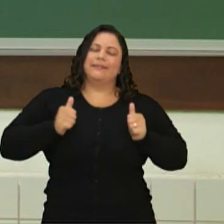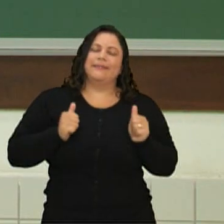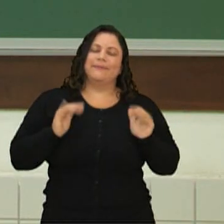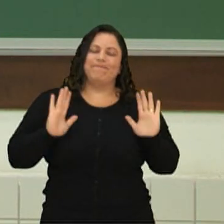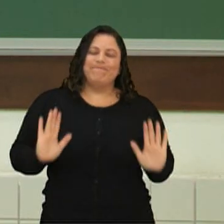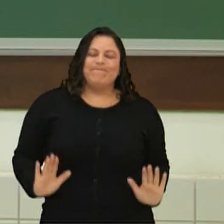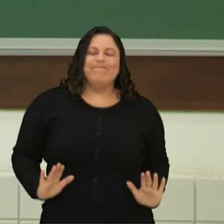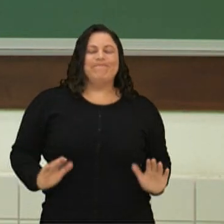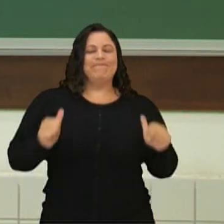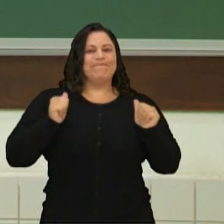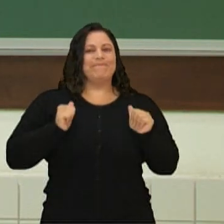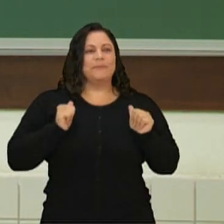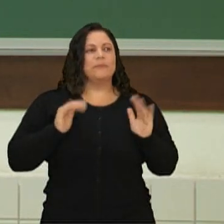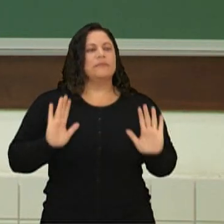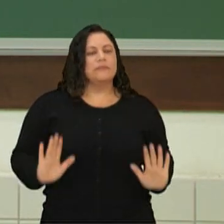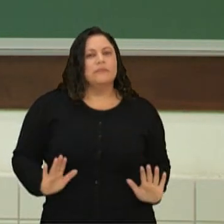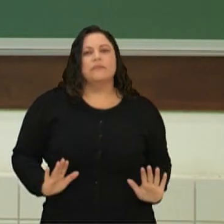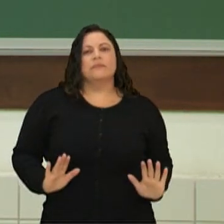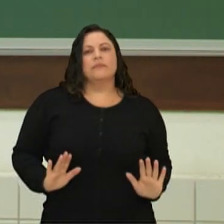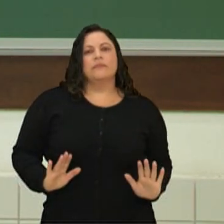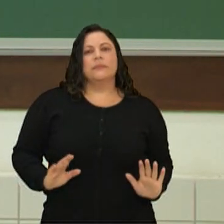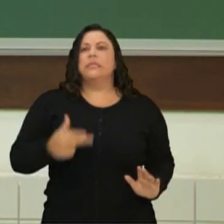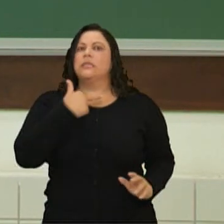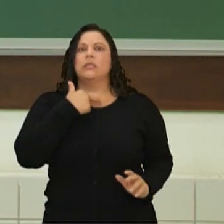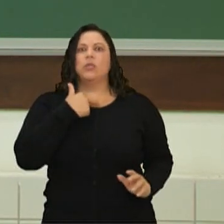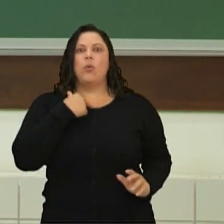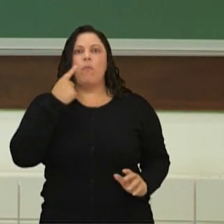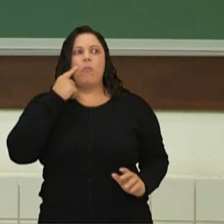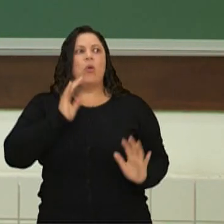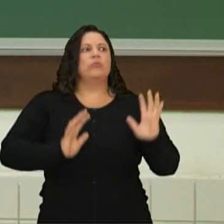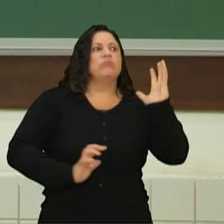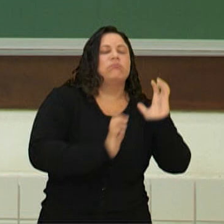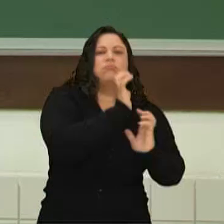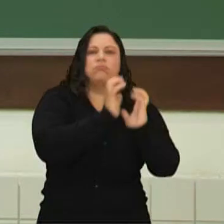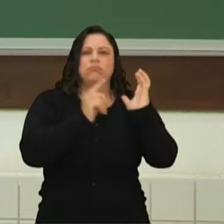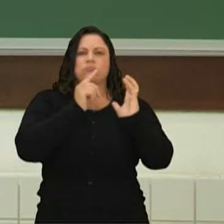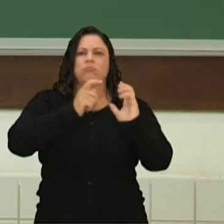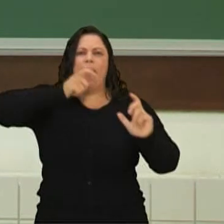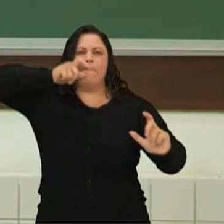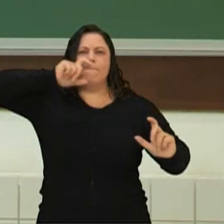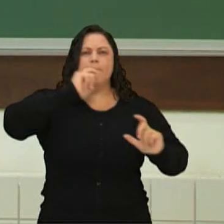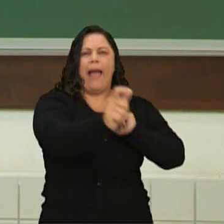dar, digamos, o troco. Ou seja, você tem que, se quiser